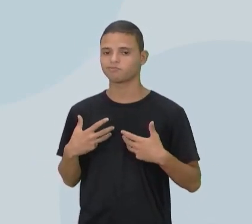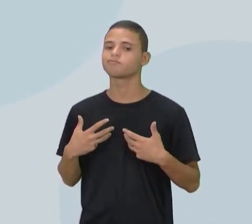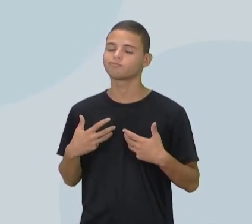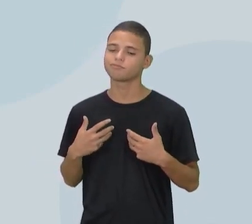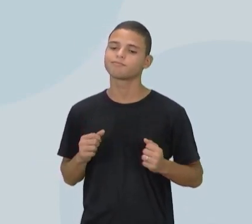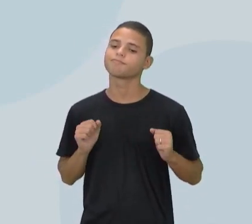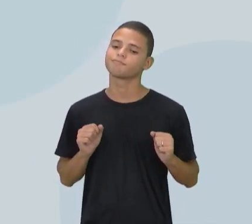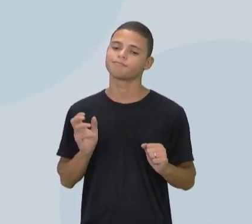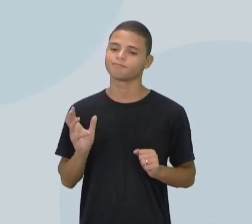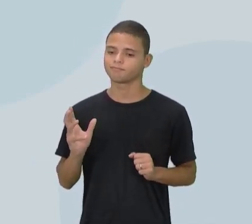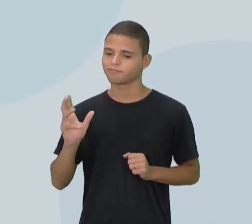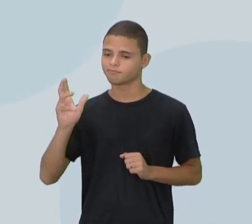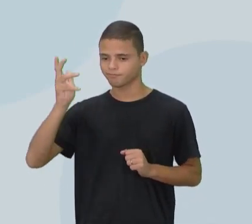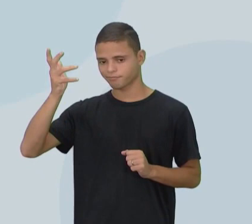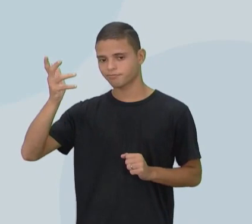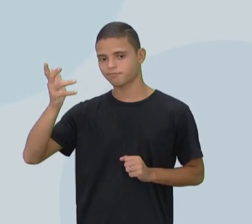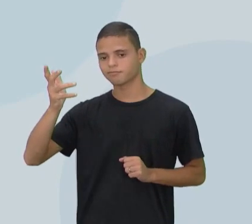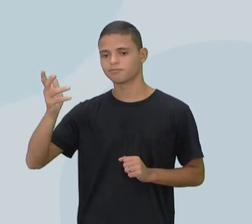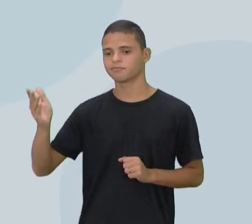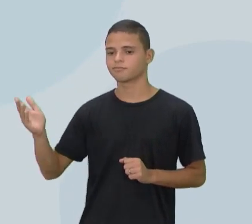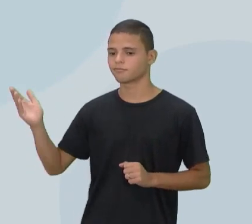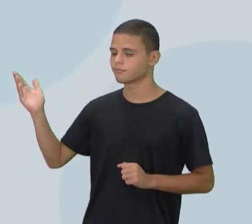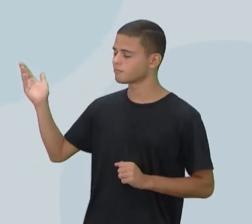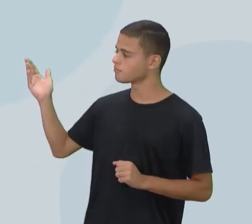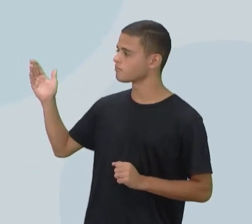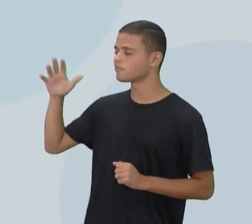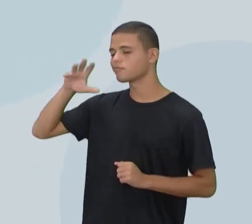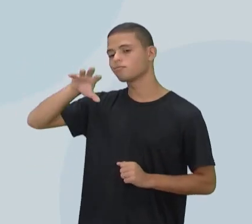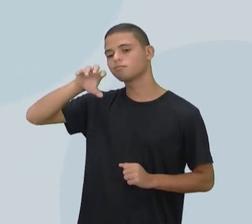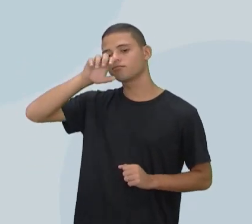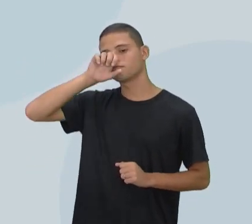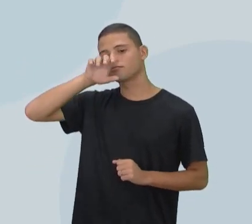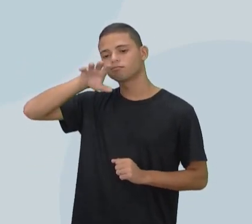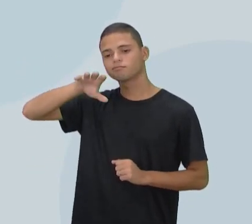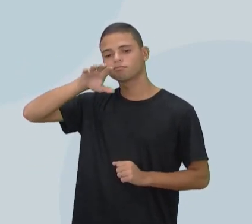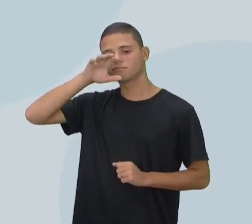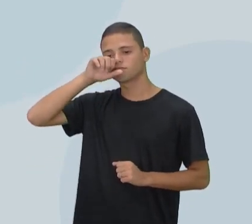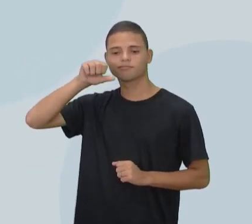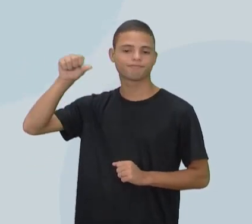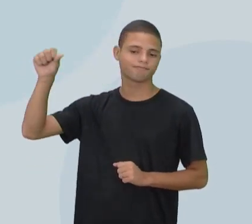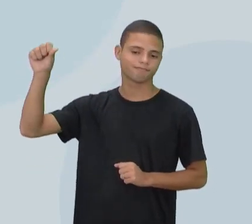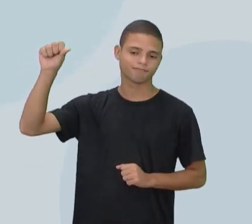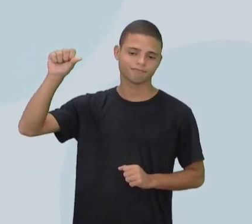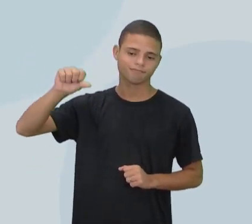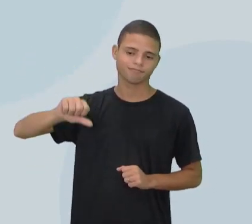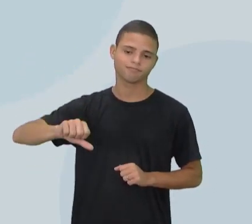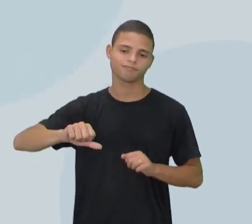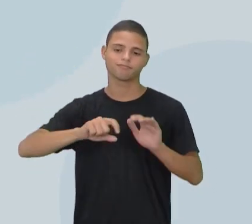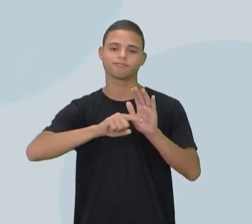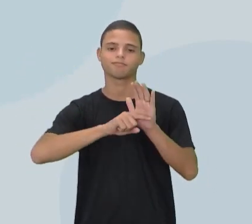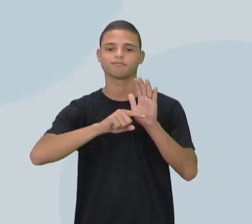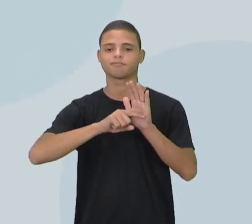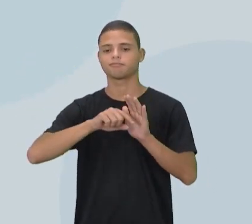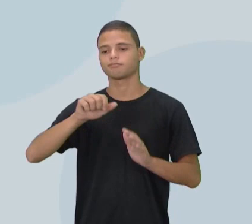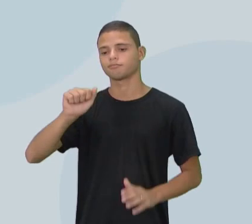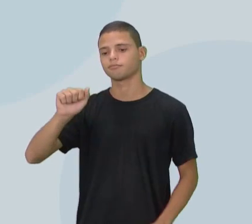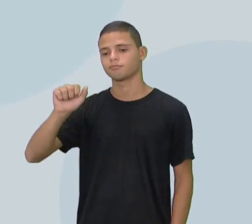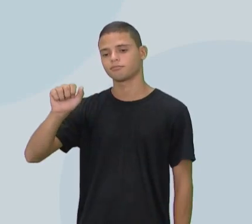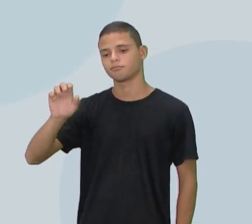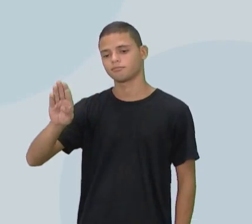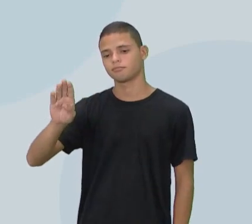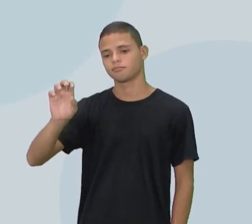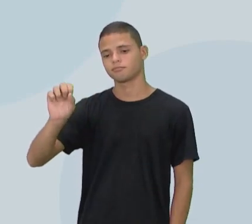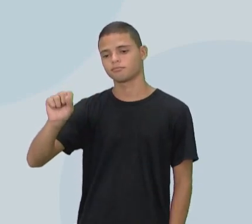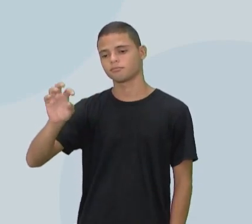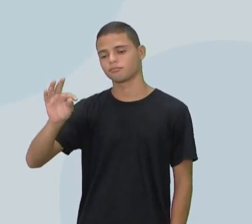assim, prejudicar a capacidade respiratória. Então, essa asbestose ela é